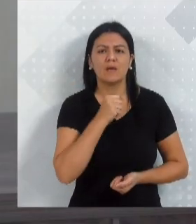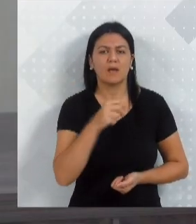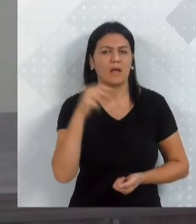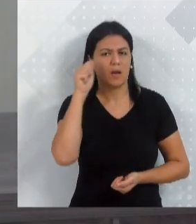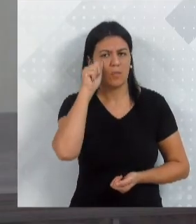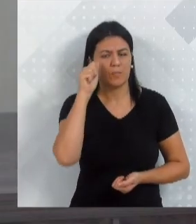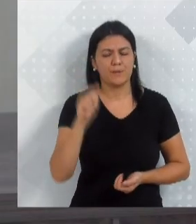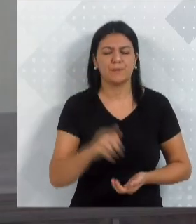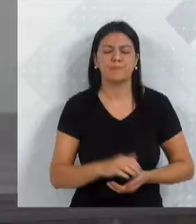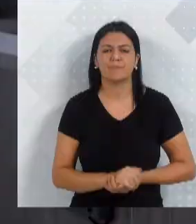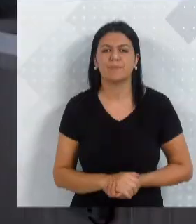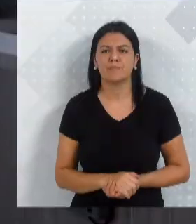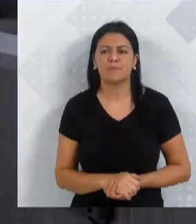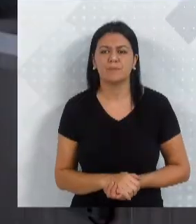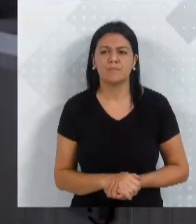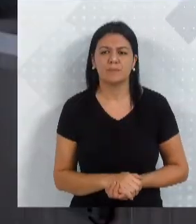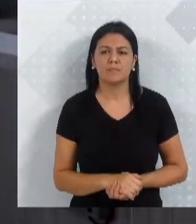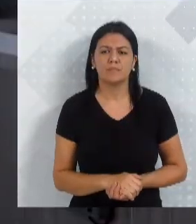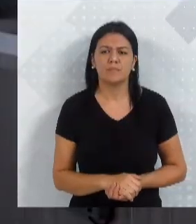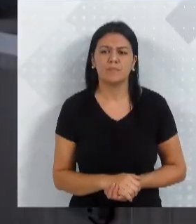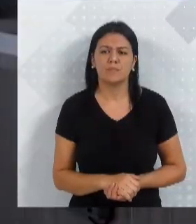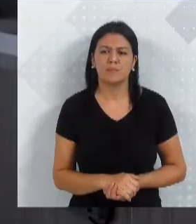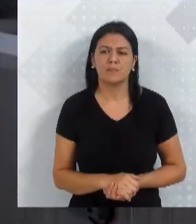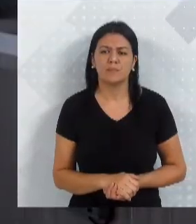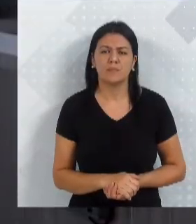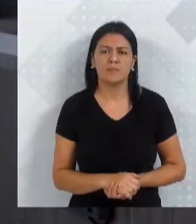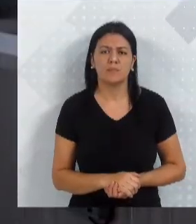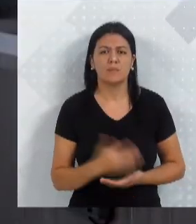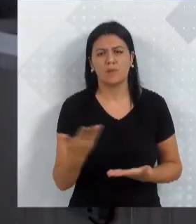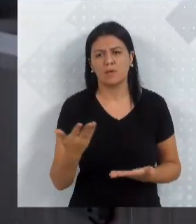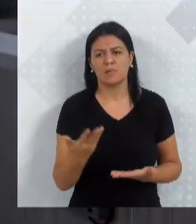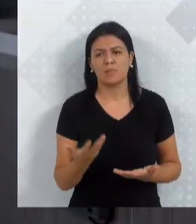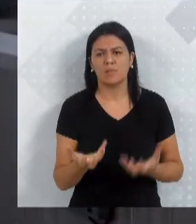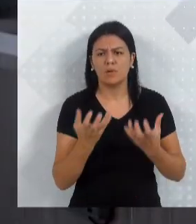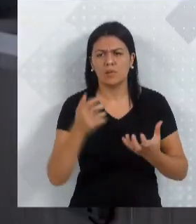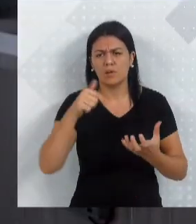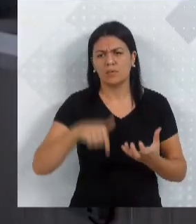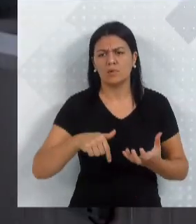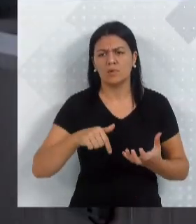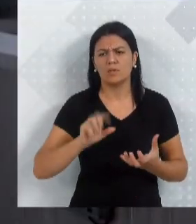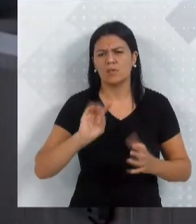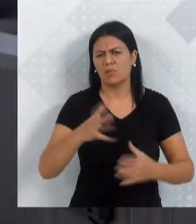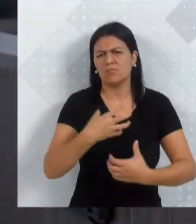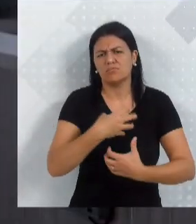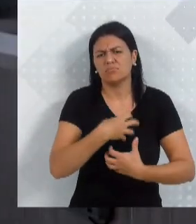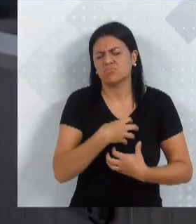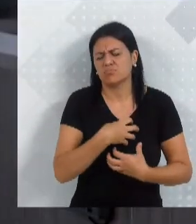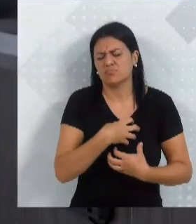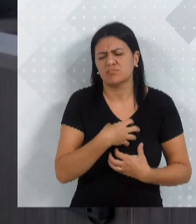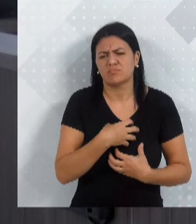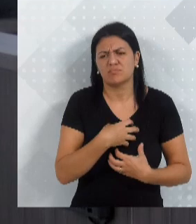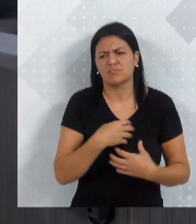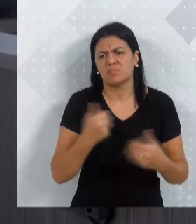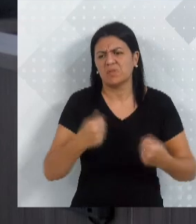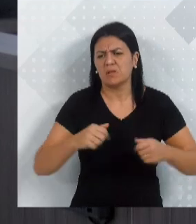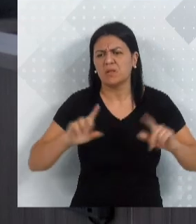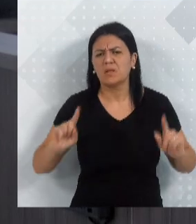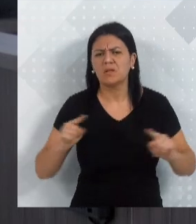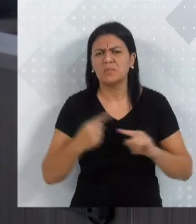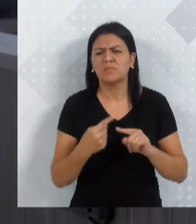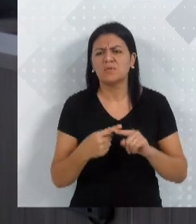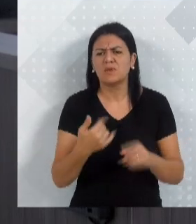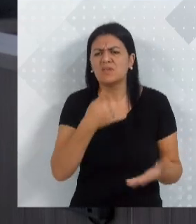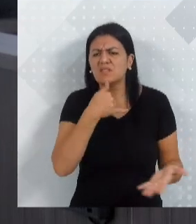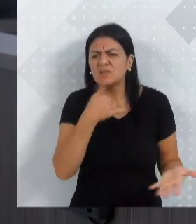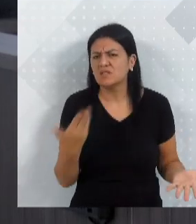parte, presidente e vereador Almir Vieira. Eu quero aqui, vereador Adriano, não falar de sentimento e nem de necessidade, porque isso é um ponto muito triste. Tudo